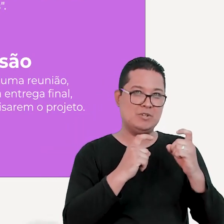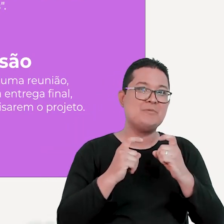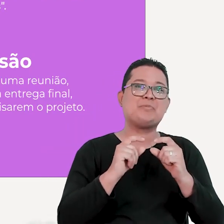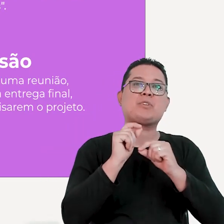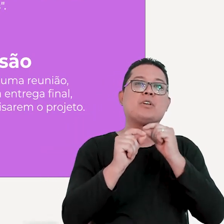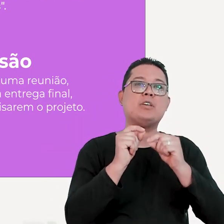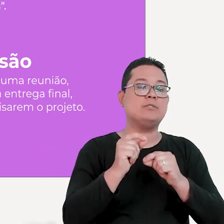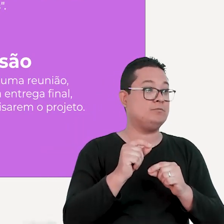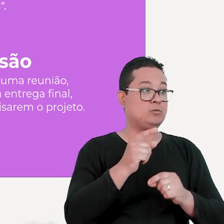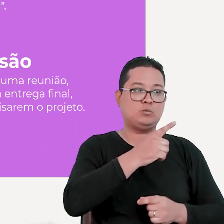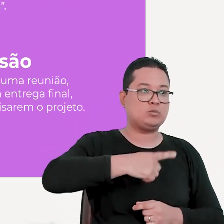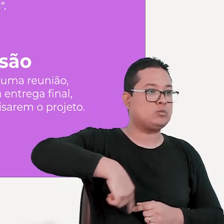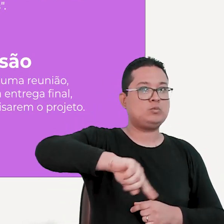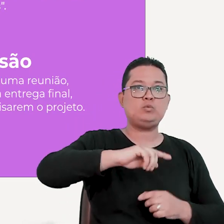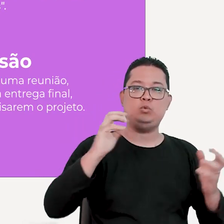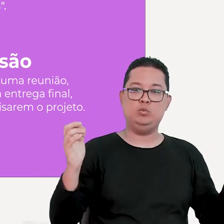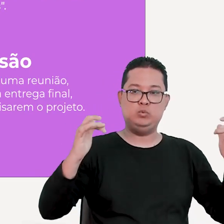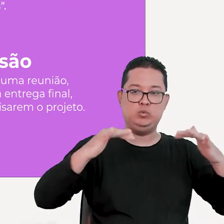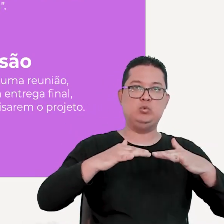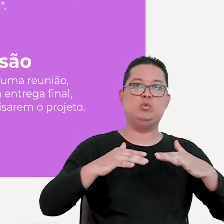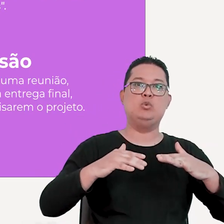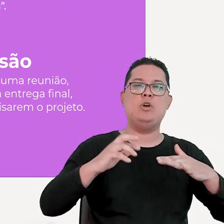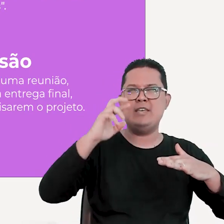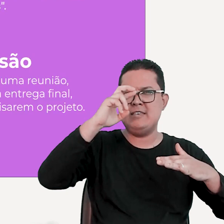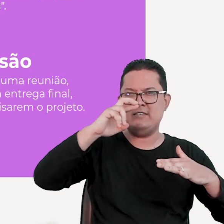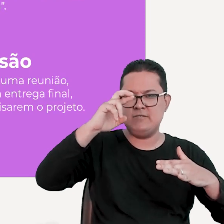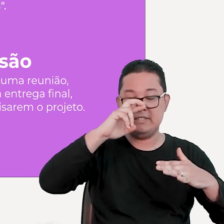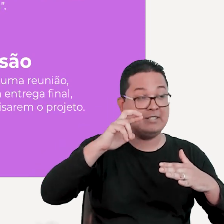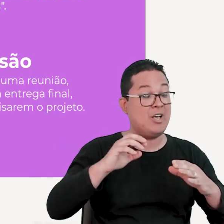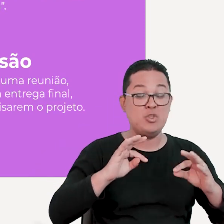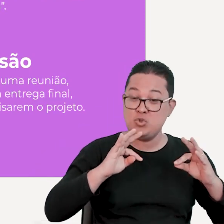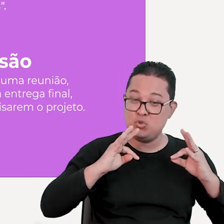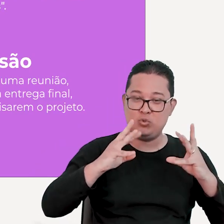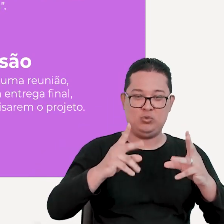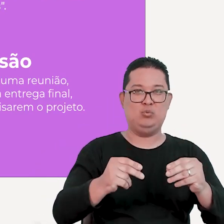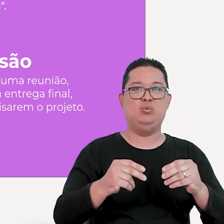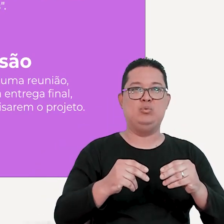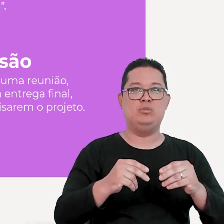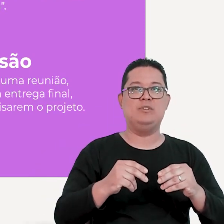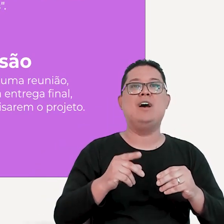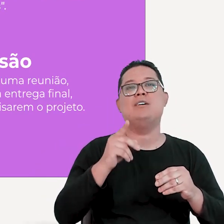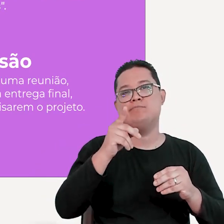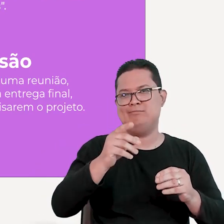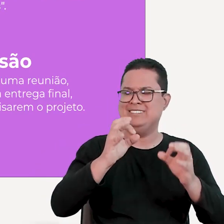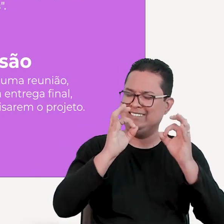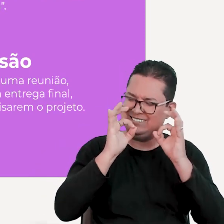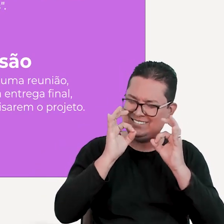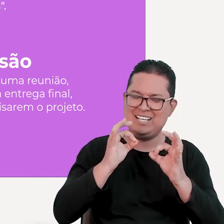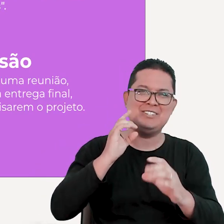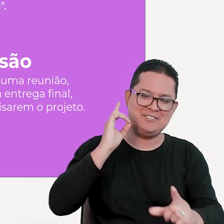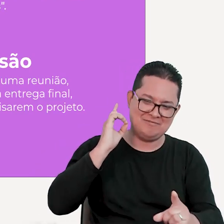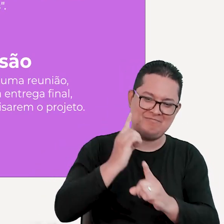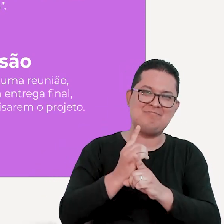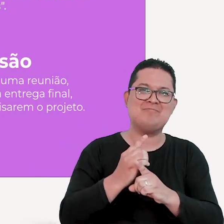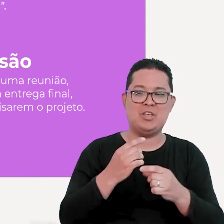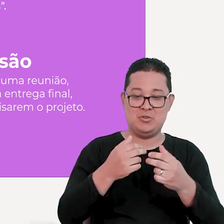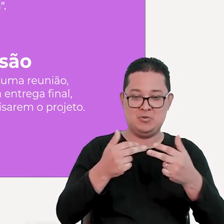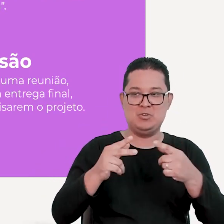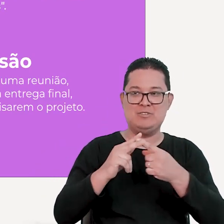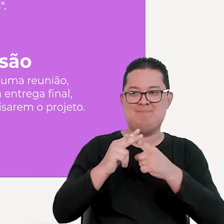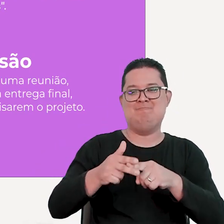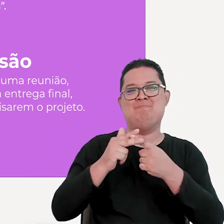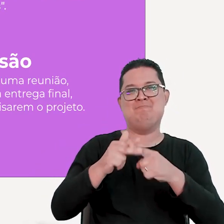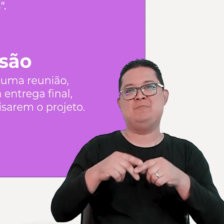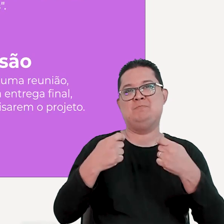vocês revisarem do início ao fim. Eu garanto para vocês que vocês vão encontrar alguma coisinha para ajustar. Por isso, essa reunião